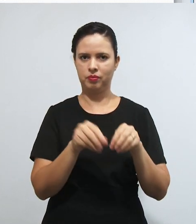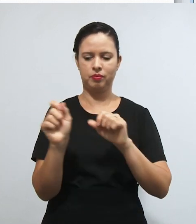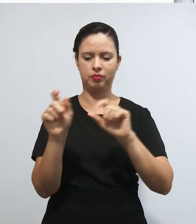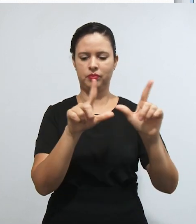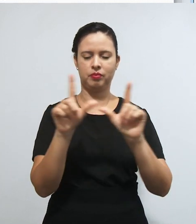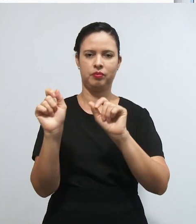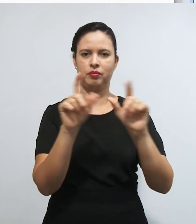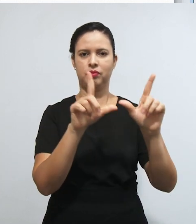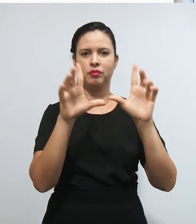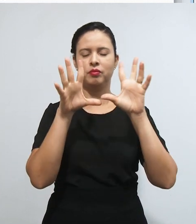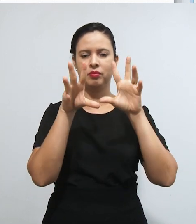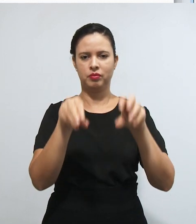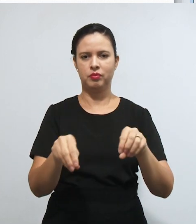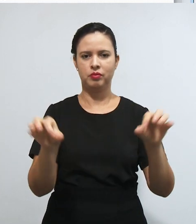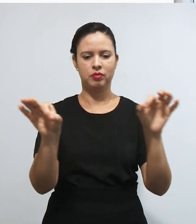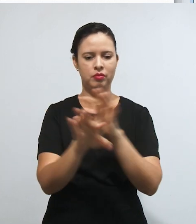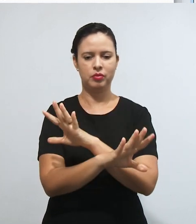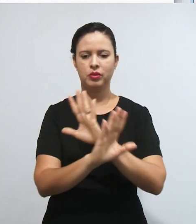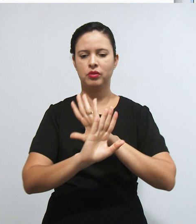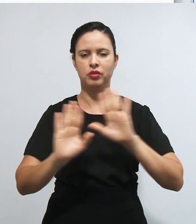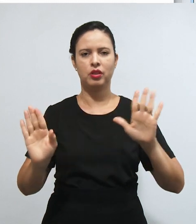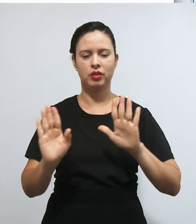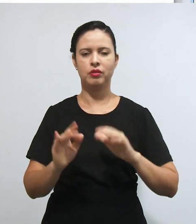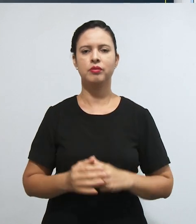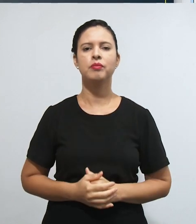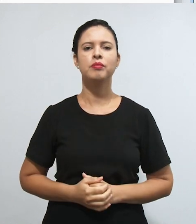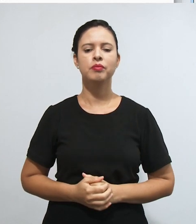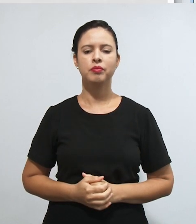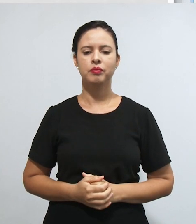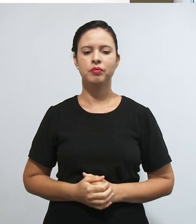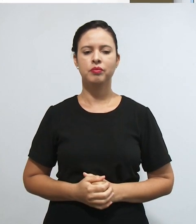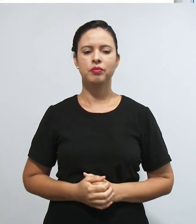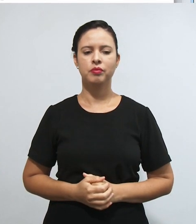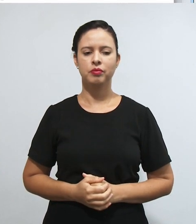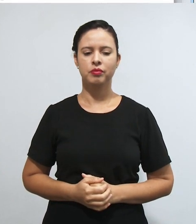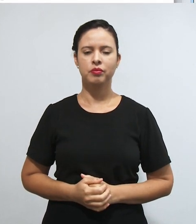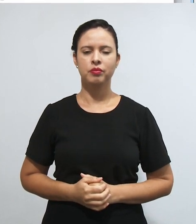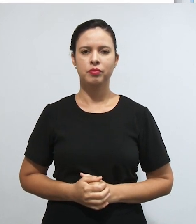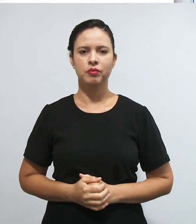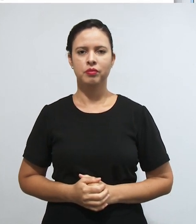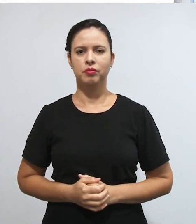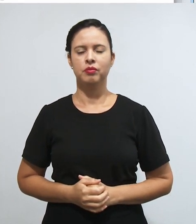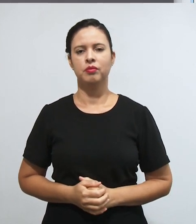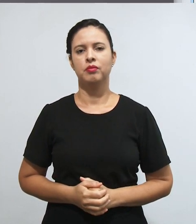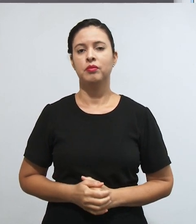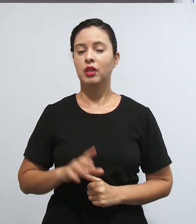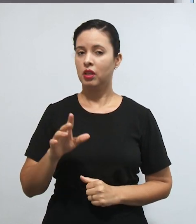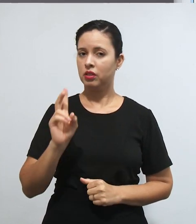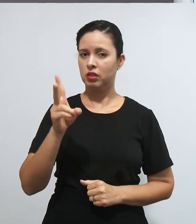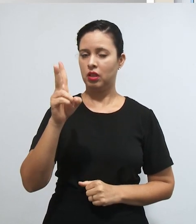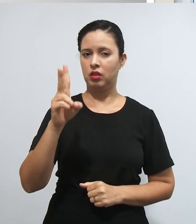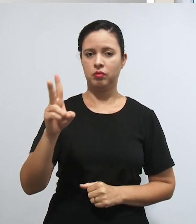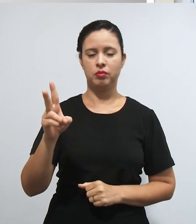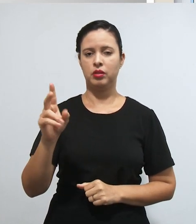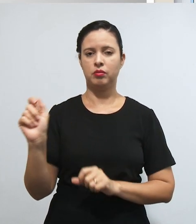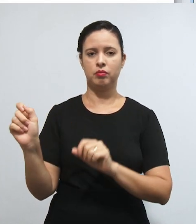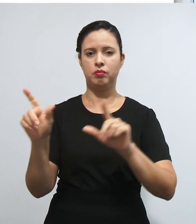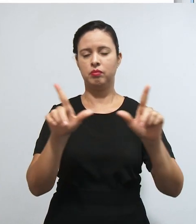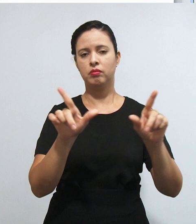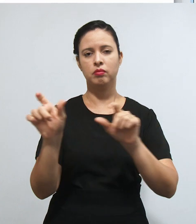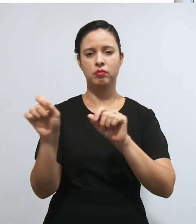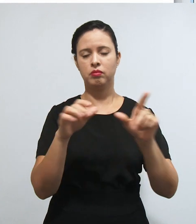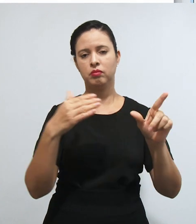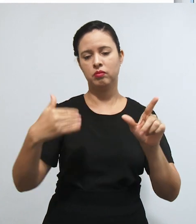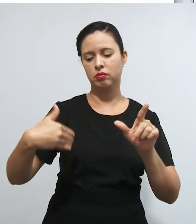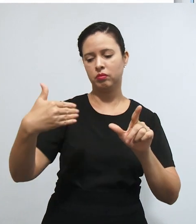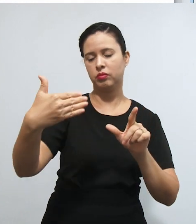escolher um design pronto, tá? Isso, tanto aqui durante o slide aqui durante